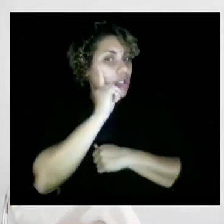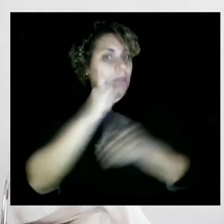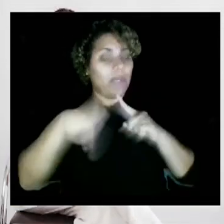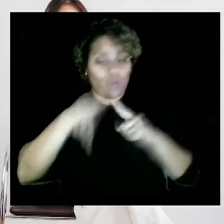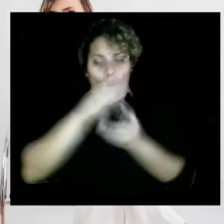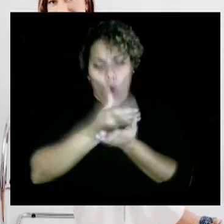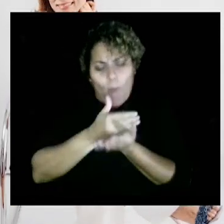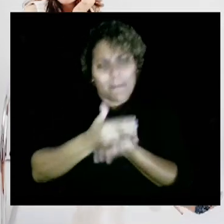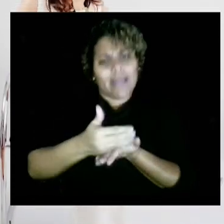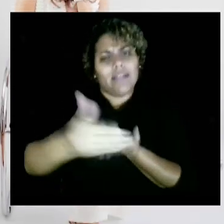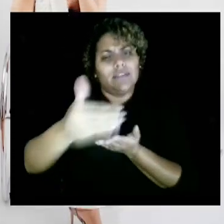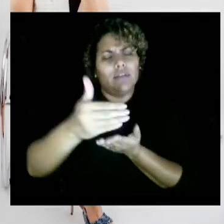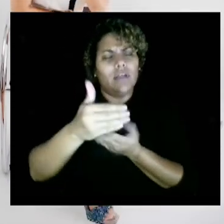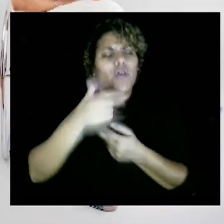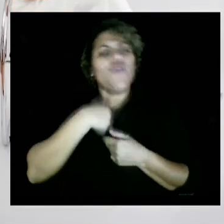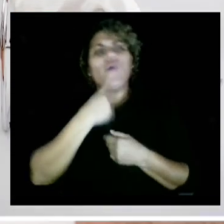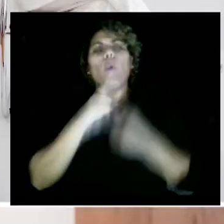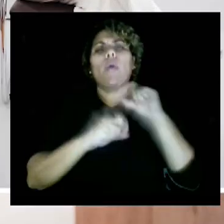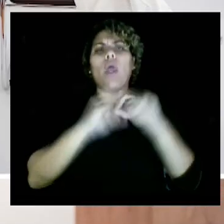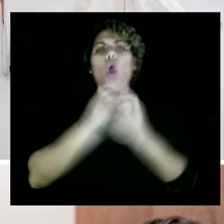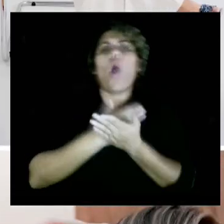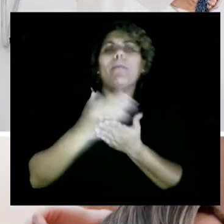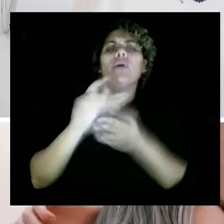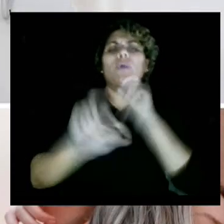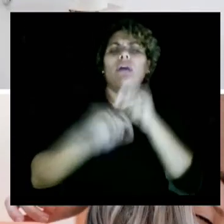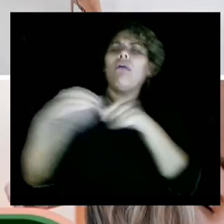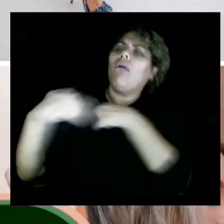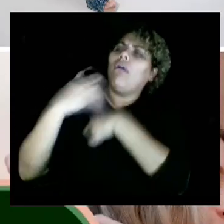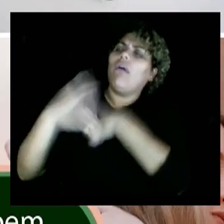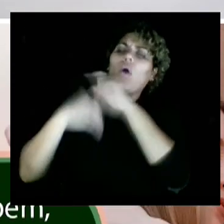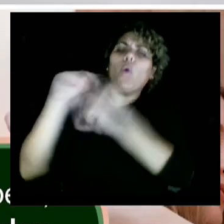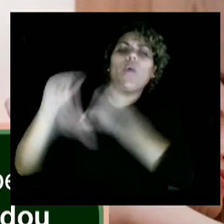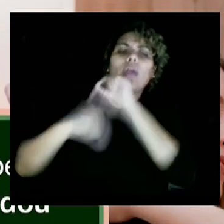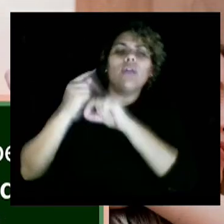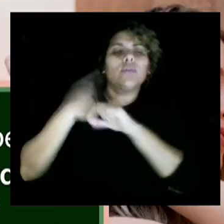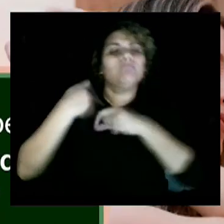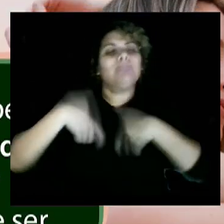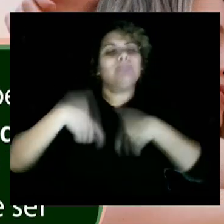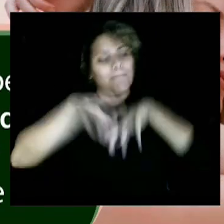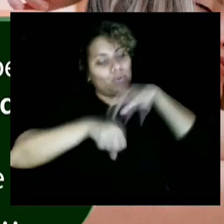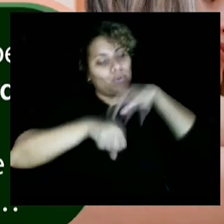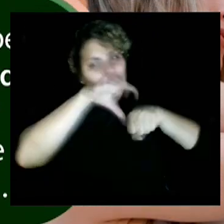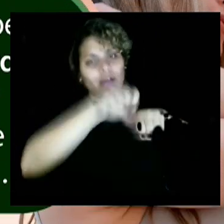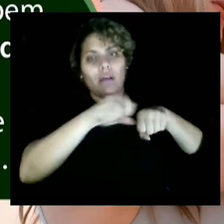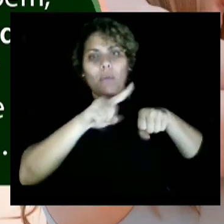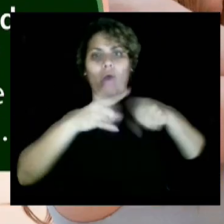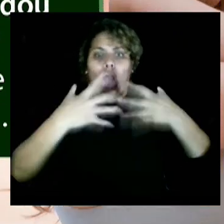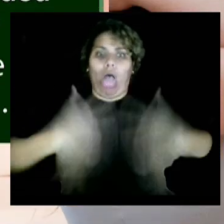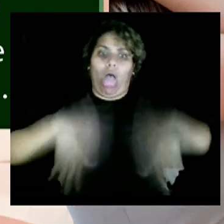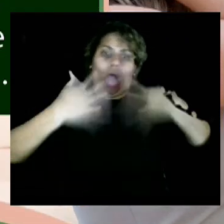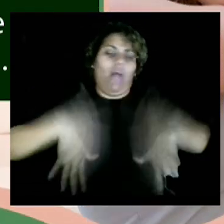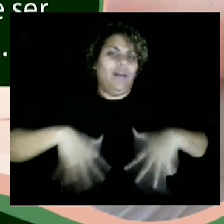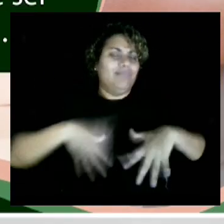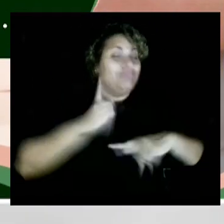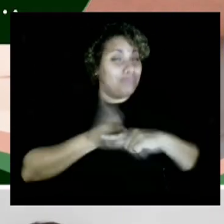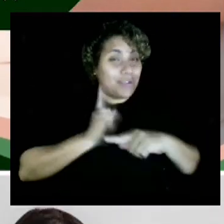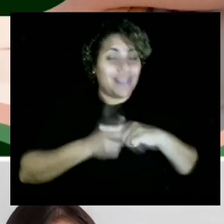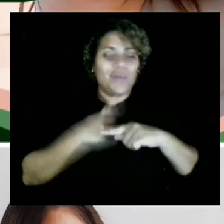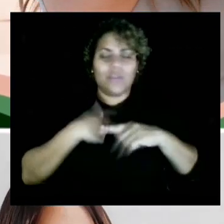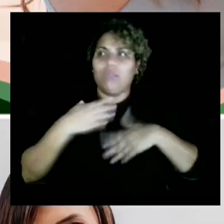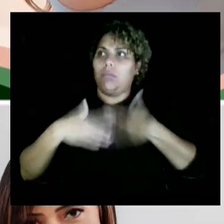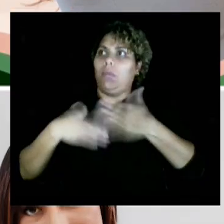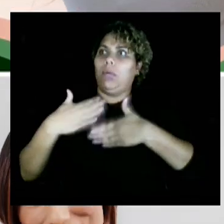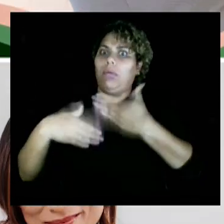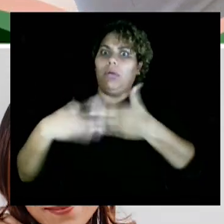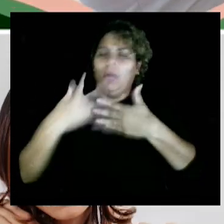que é o início, qual é a orientação? A gente precisa buscar isso para a gente não se perder, porque eu já tive um momento que eu me perdi, que eu falei assim, meu Deus, e agora para